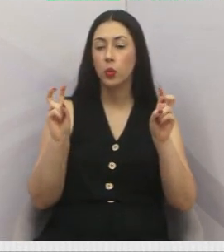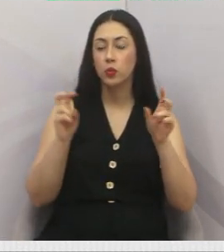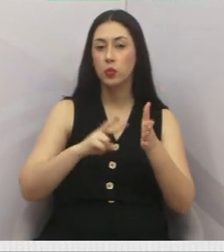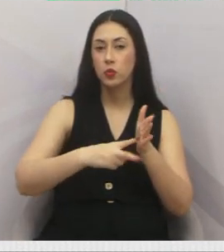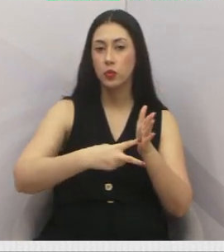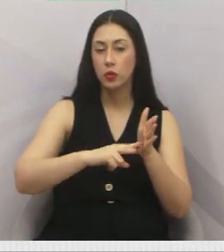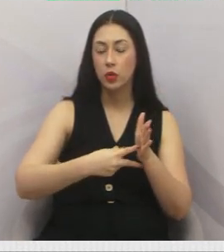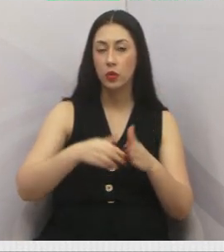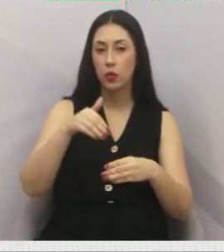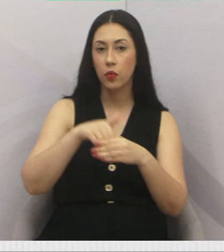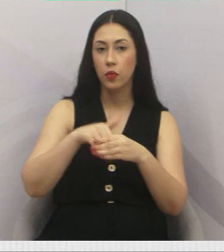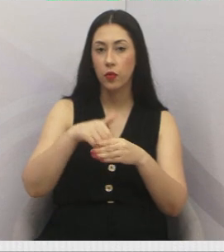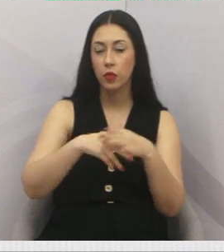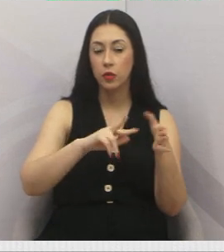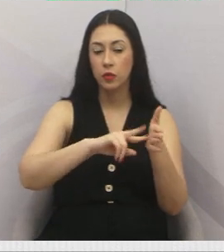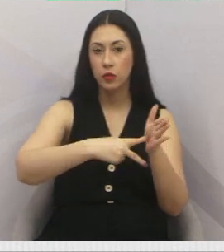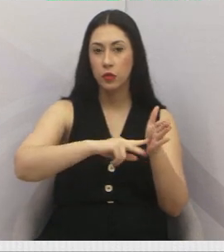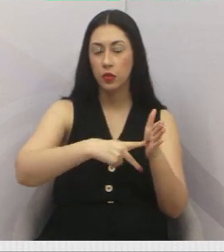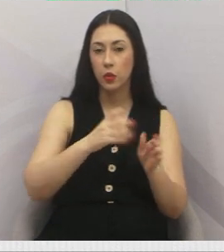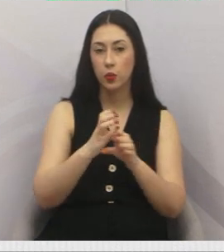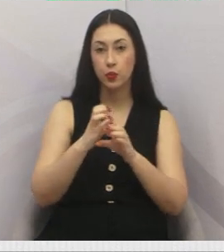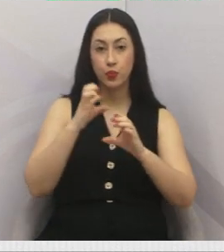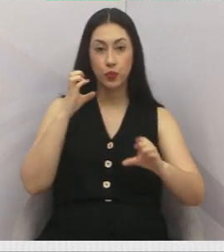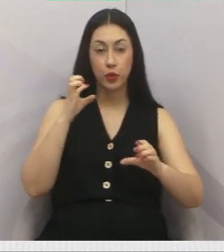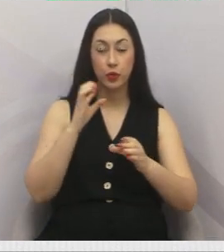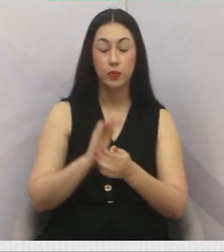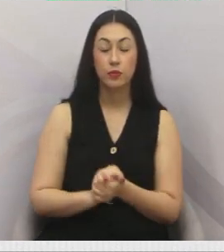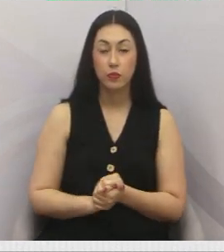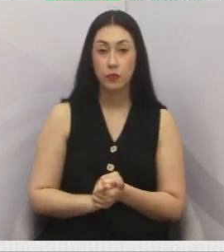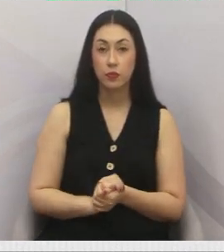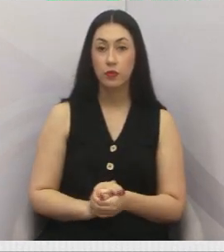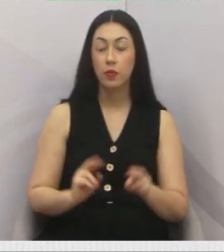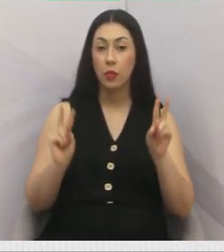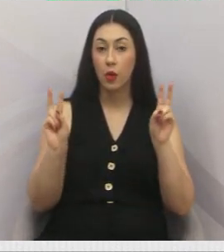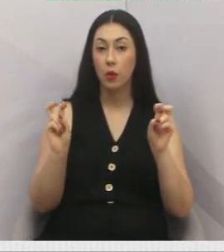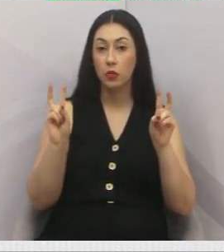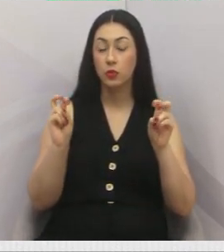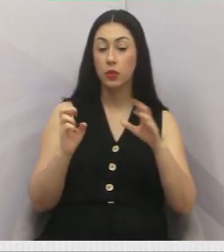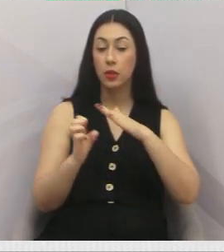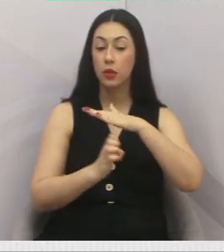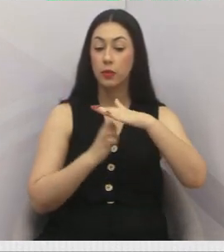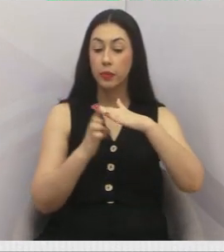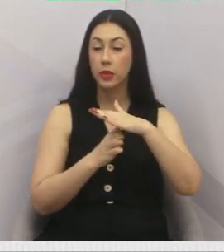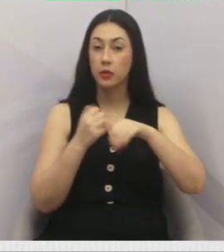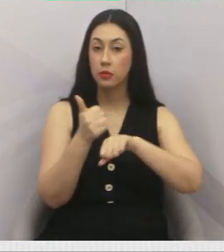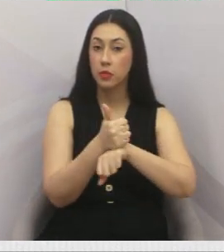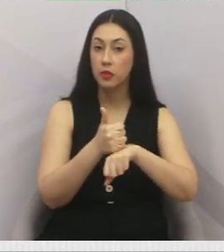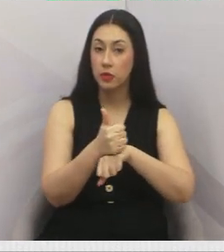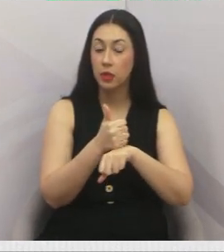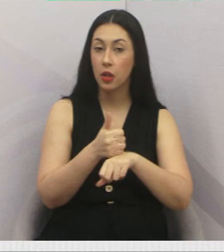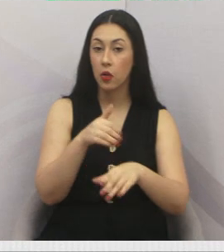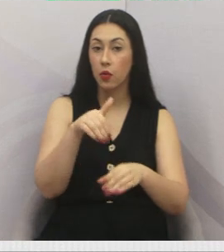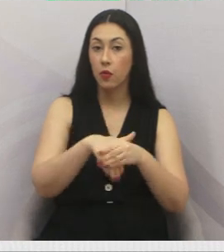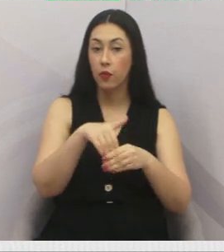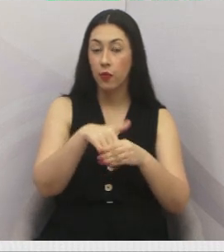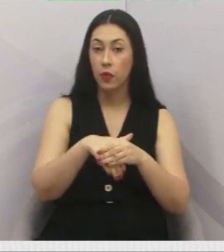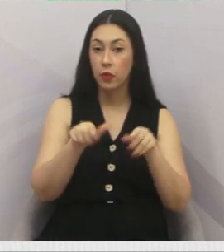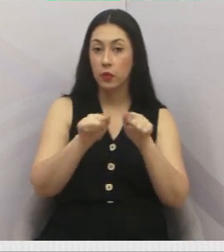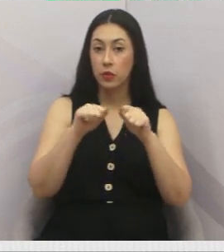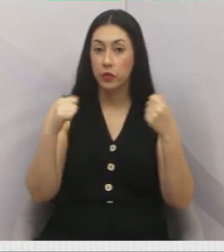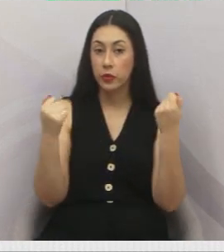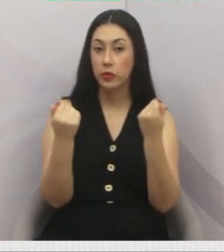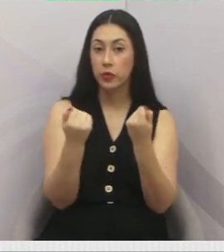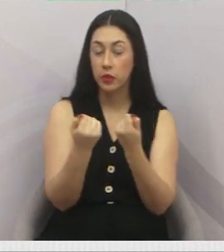sindical. Um voto para o Sindicato dos Engenheiros. Segmento empresas e ou entidades profissionais, um voto para a